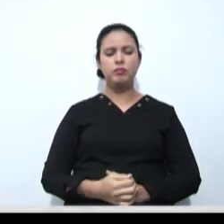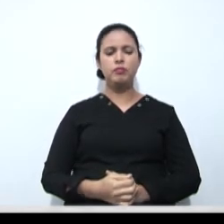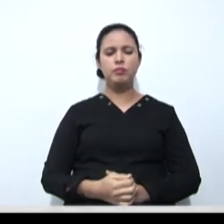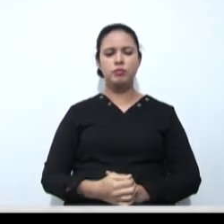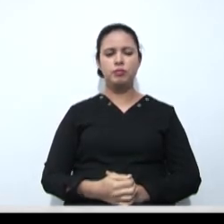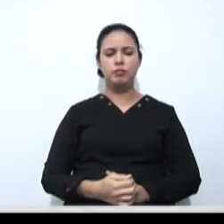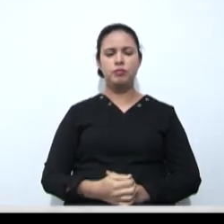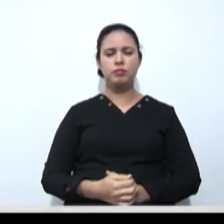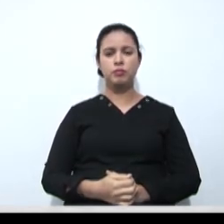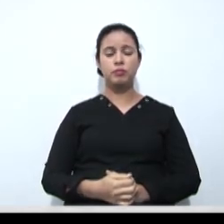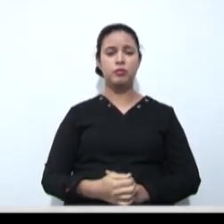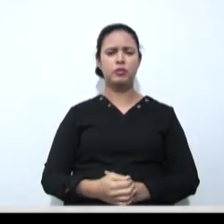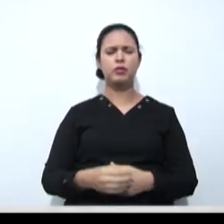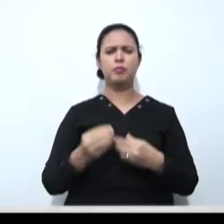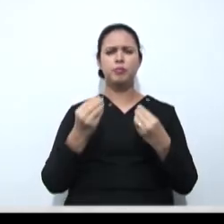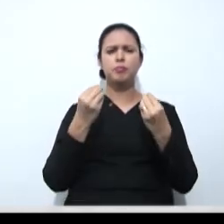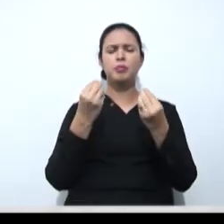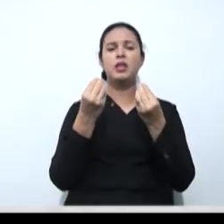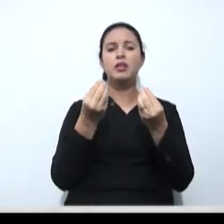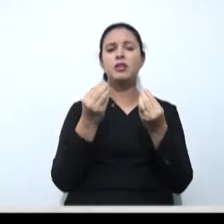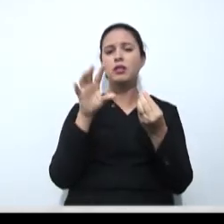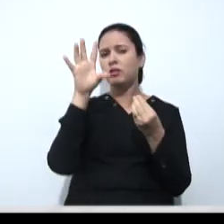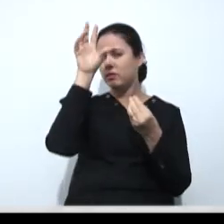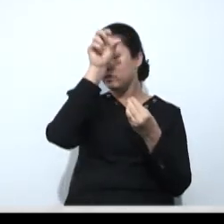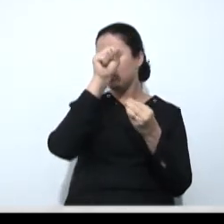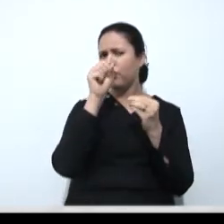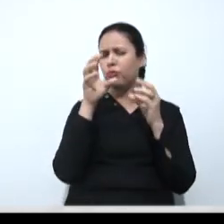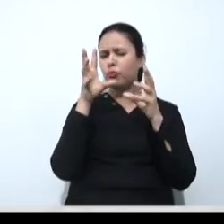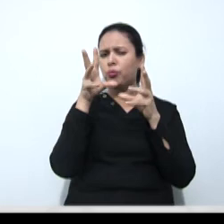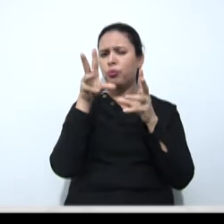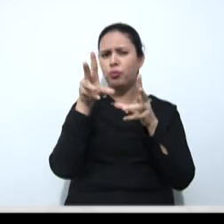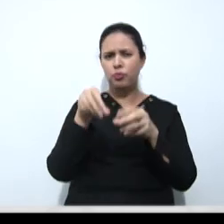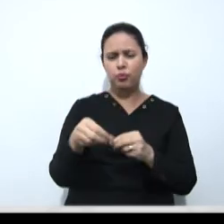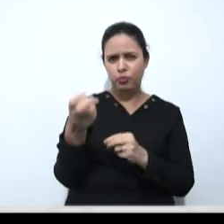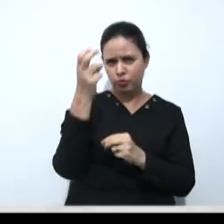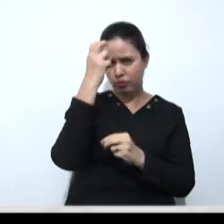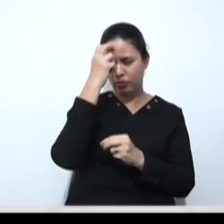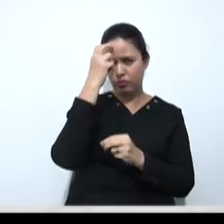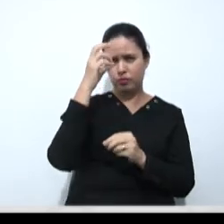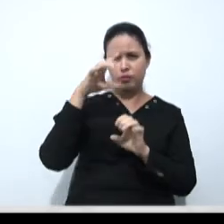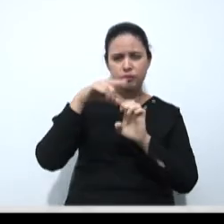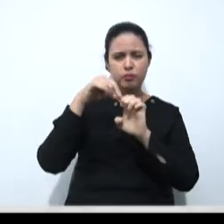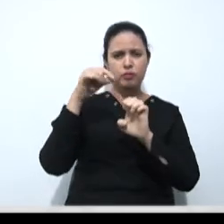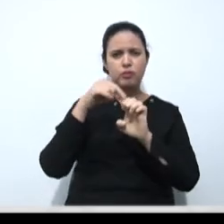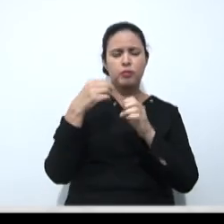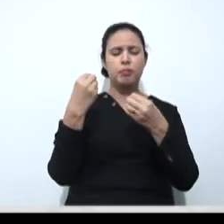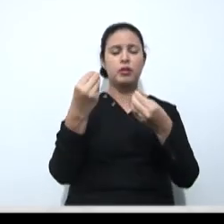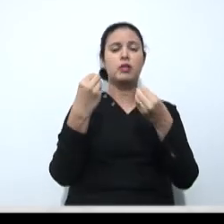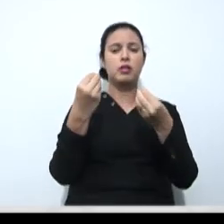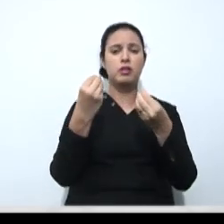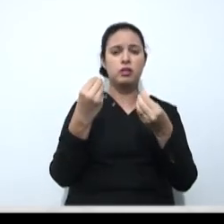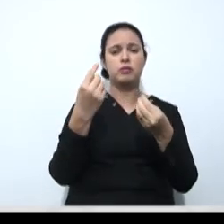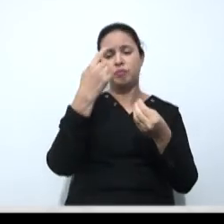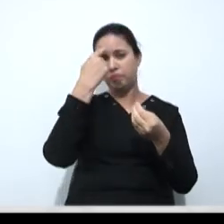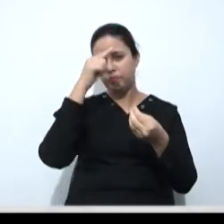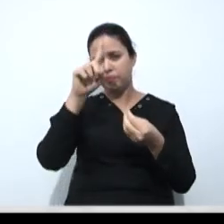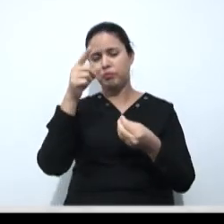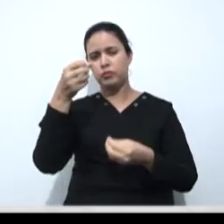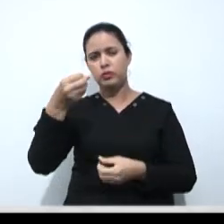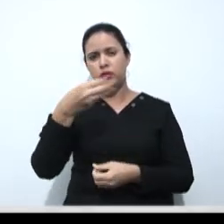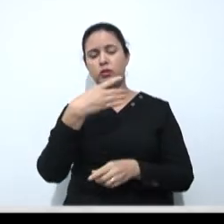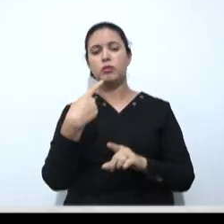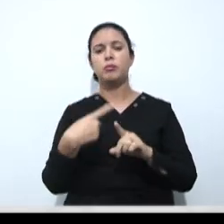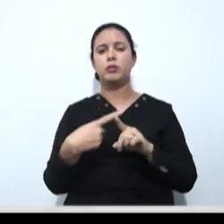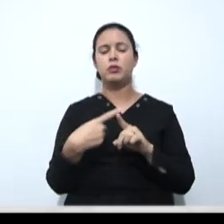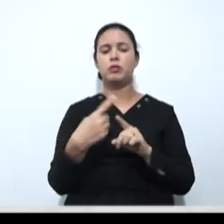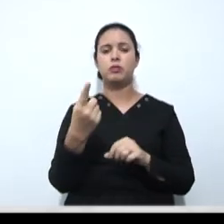Para que eu preciso aprender tudo isso sobre cultura empreendedora, sobre criatividade, sobre inovação? Porque a